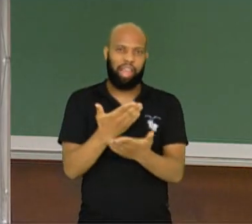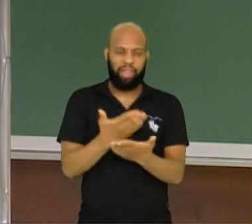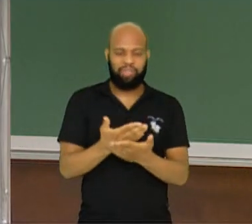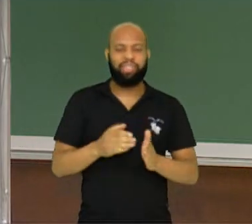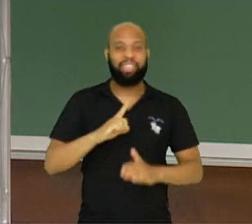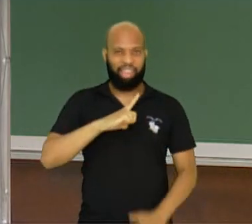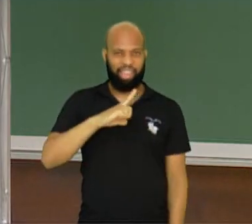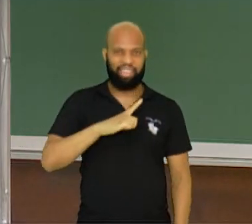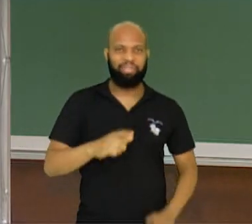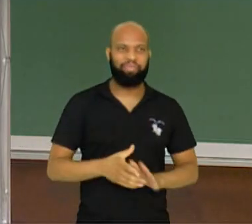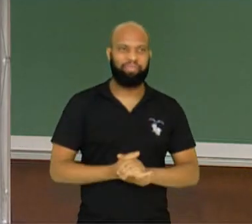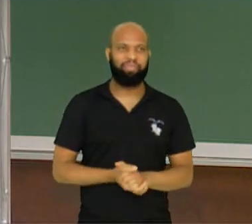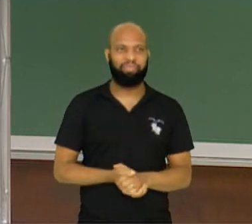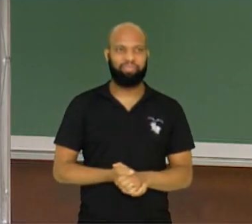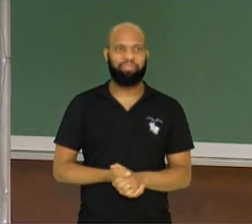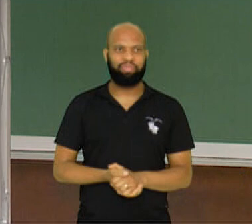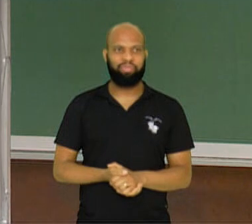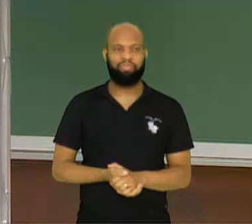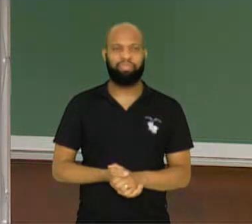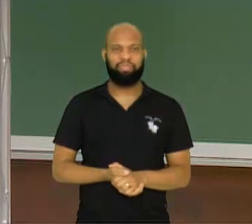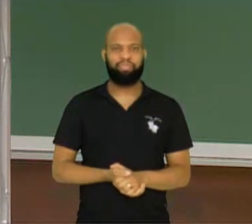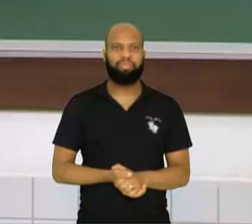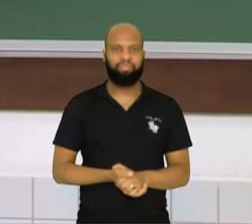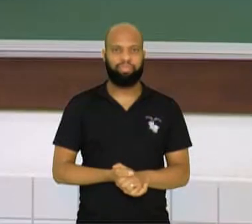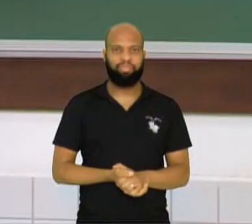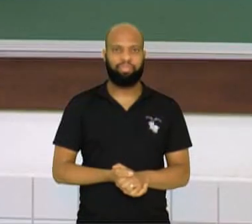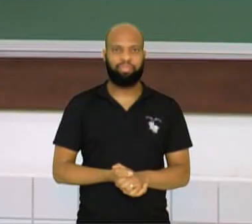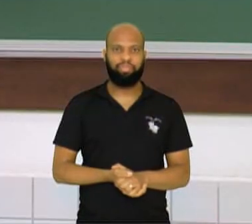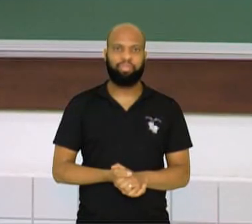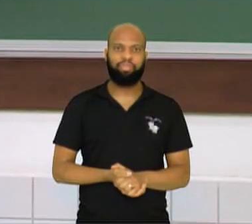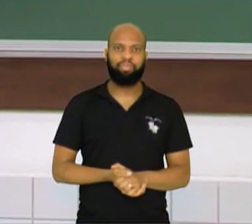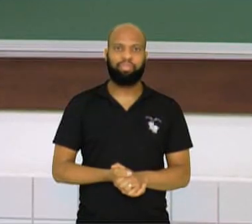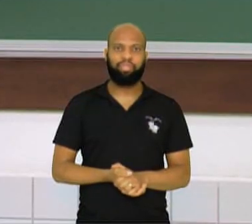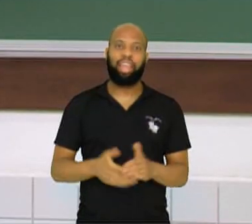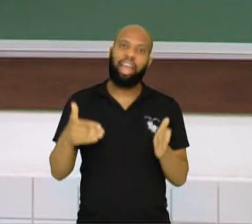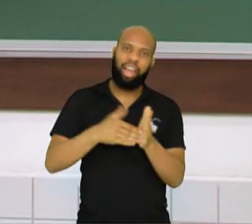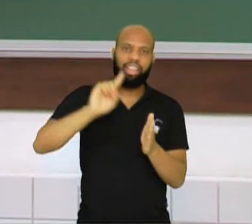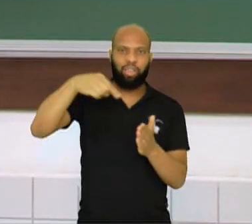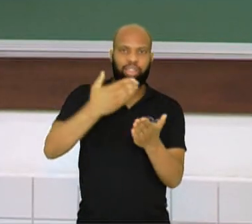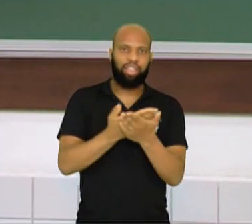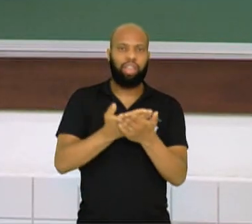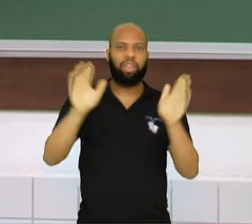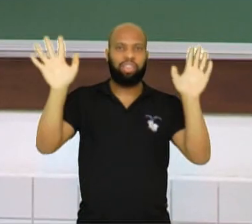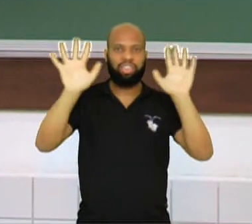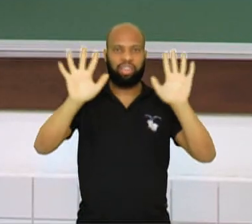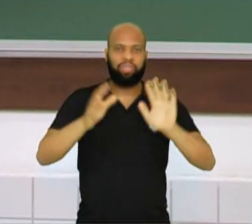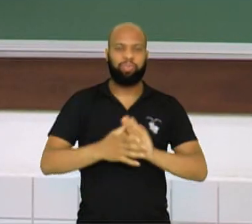nossa próxima aula. Isso aí, pessoal. Até a próxima.